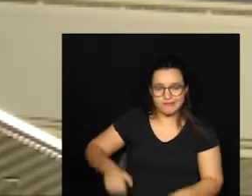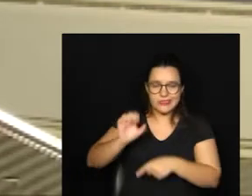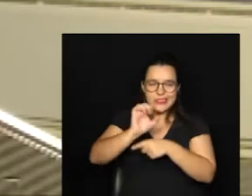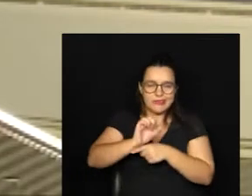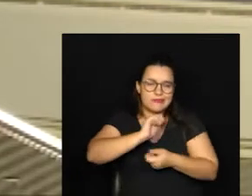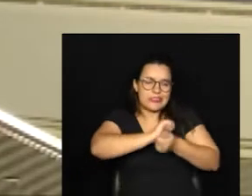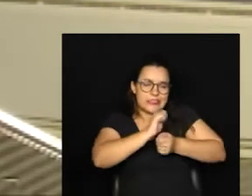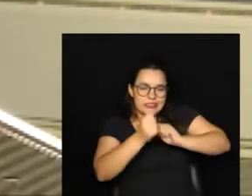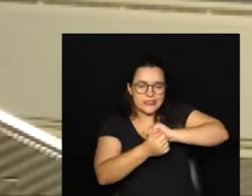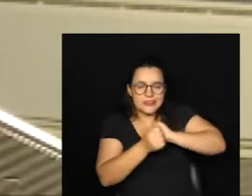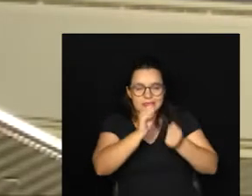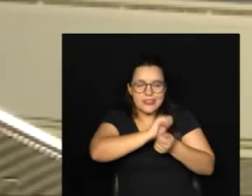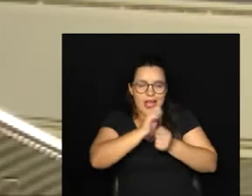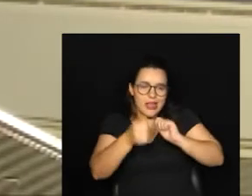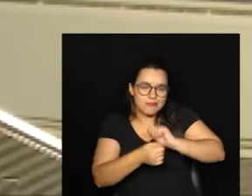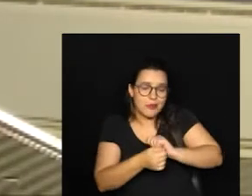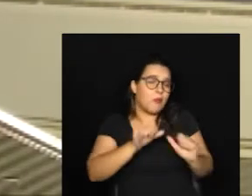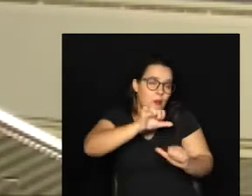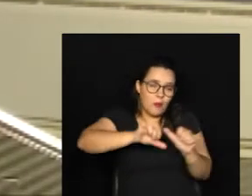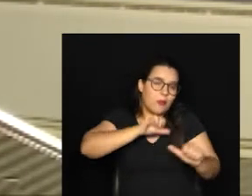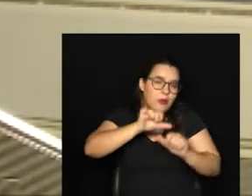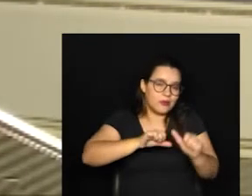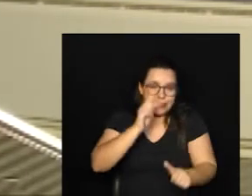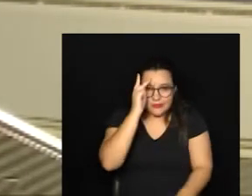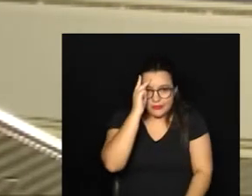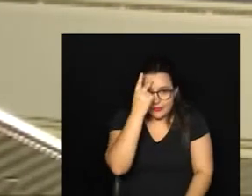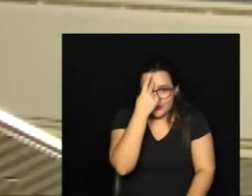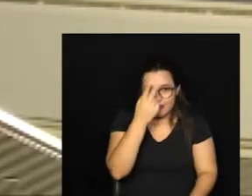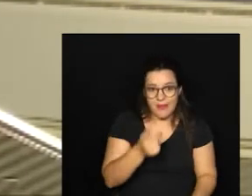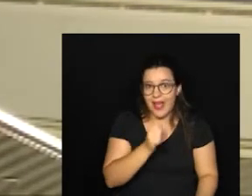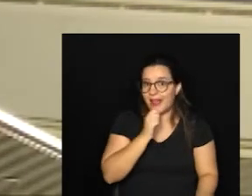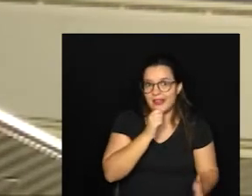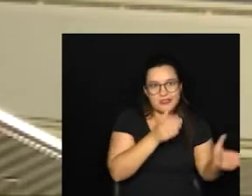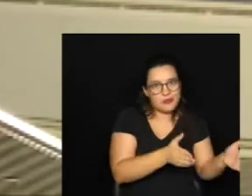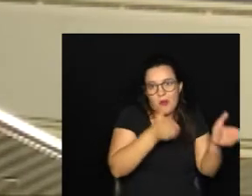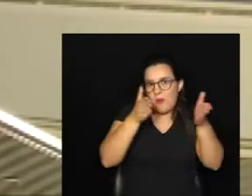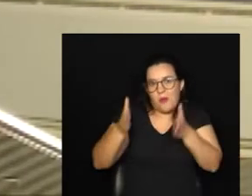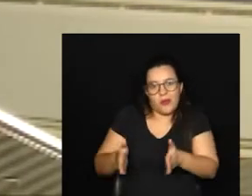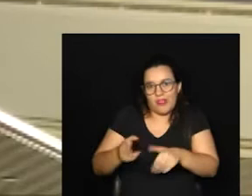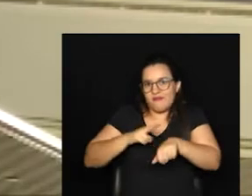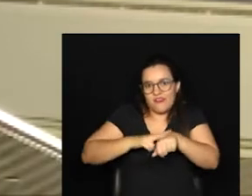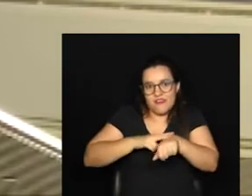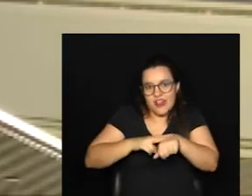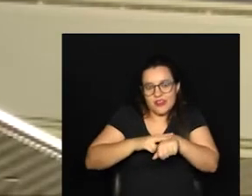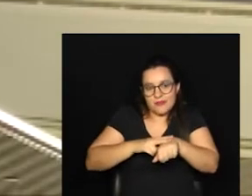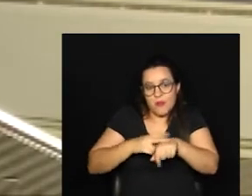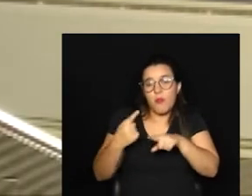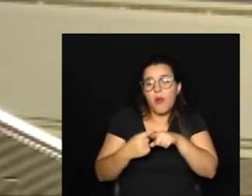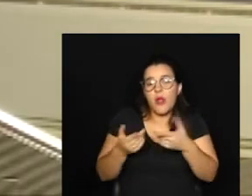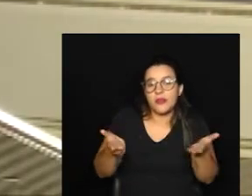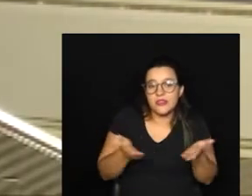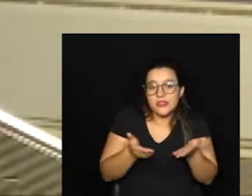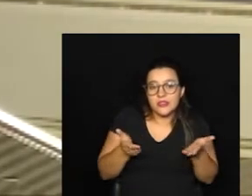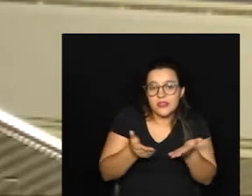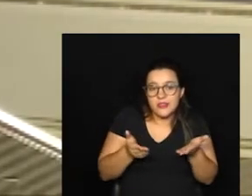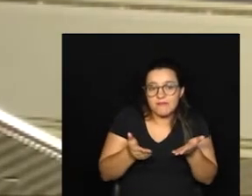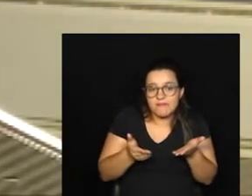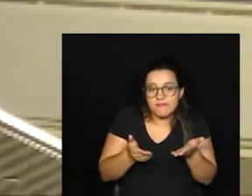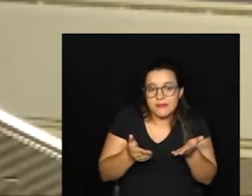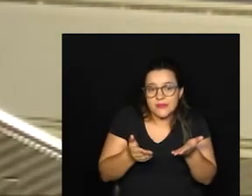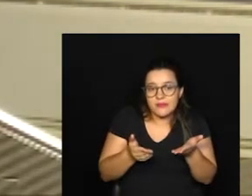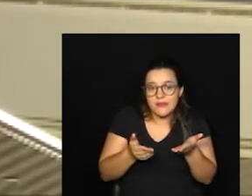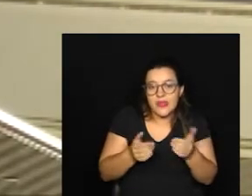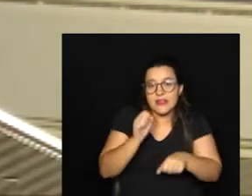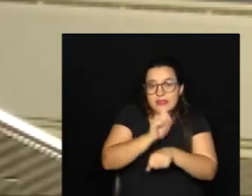e as circunstâncias vai mudando, né? Nós não fomos ainda para a fase verde porque hoje ele está mudando de fase a